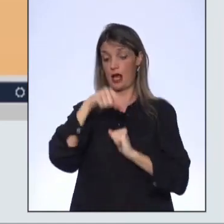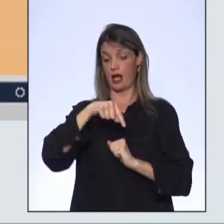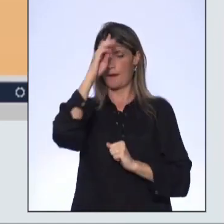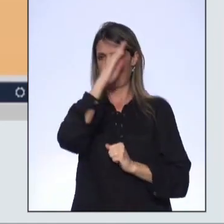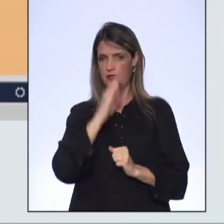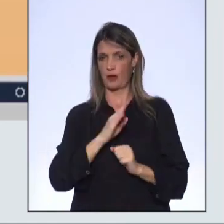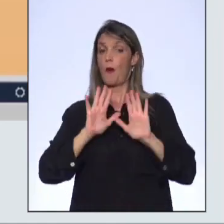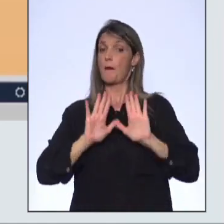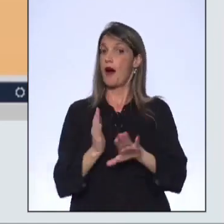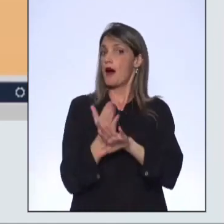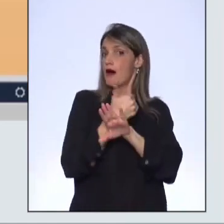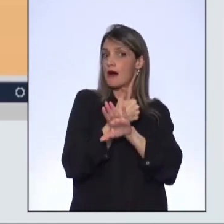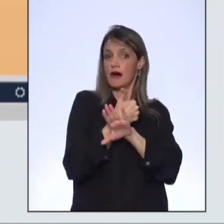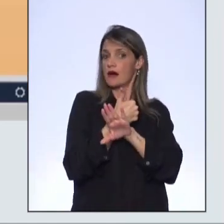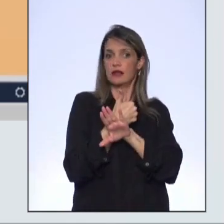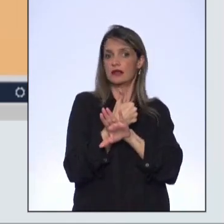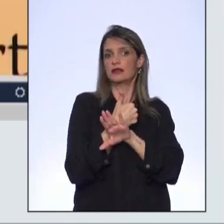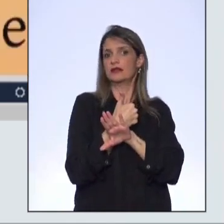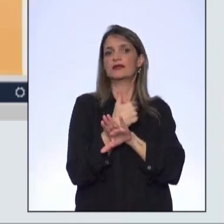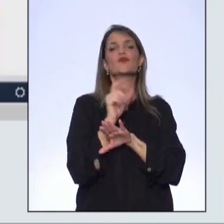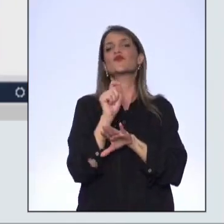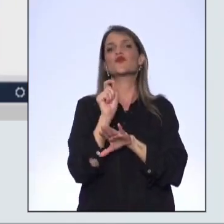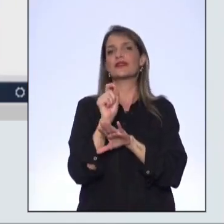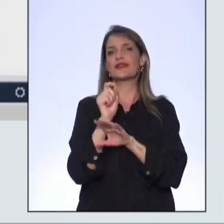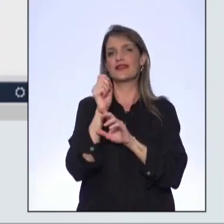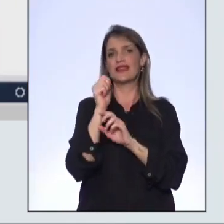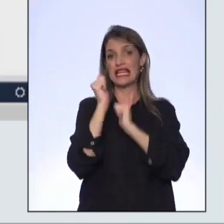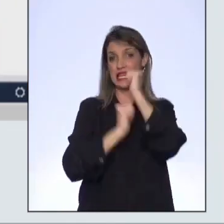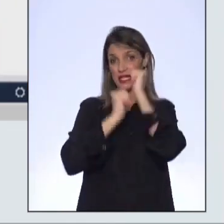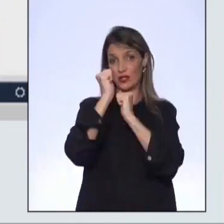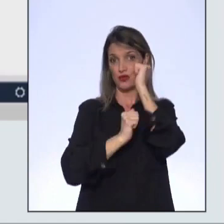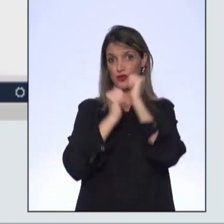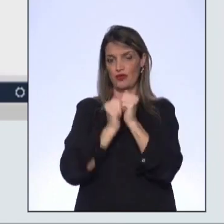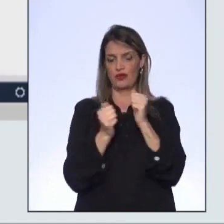de mais nada, tratava-se de uma indústria de pequeno e médio